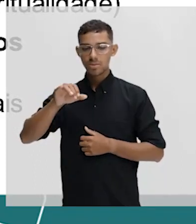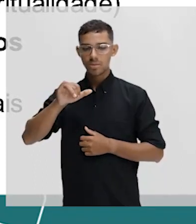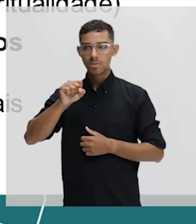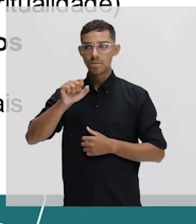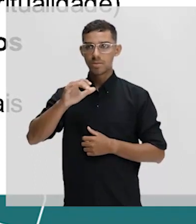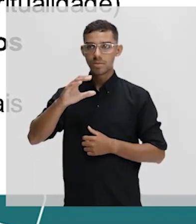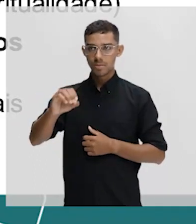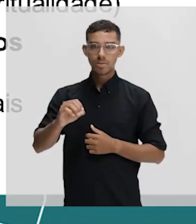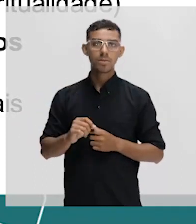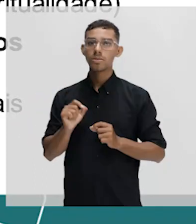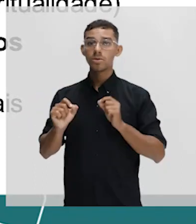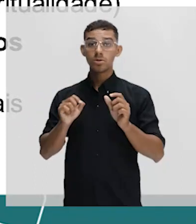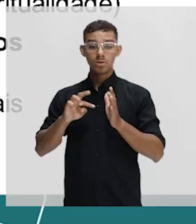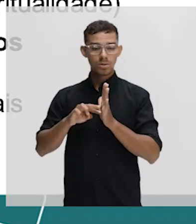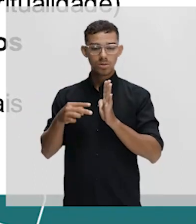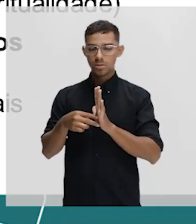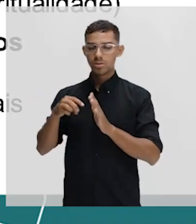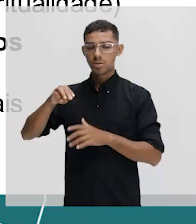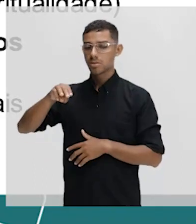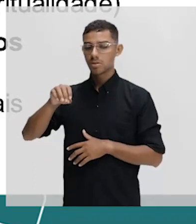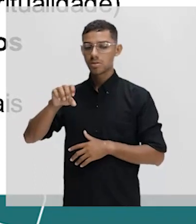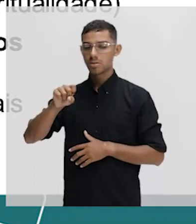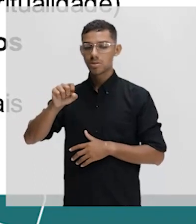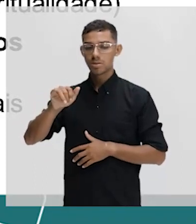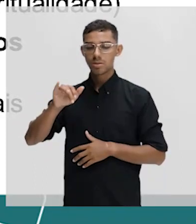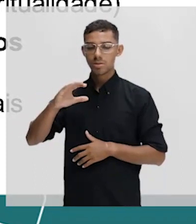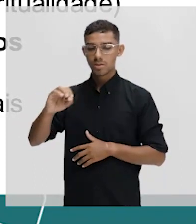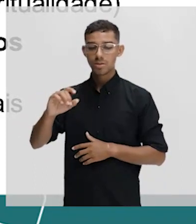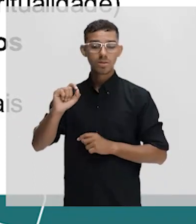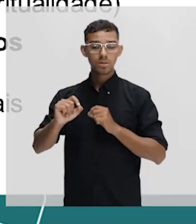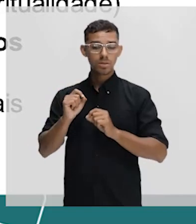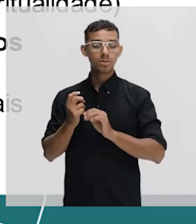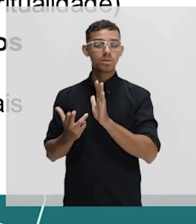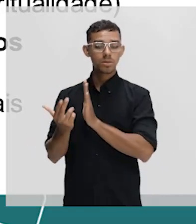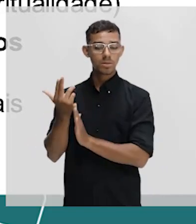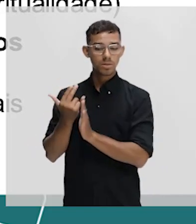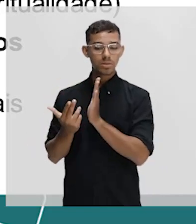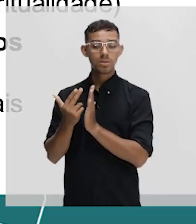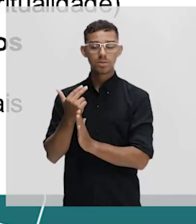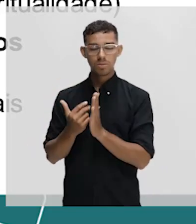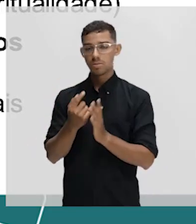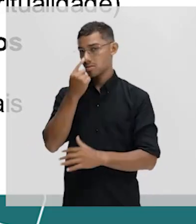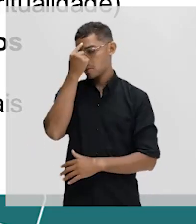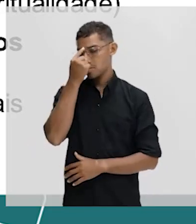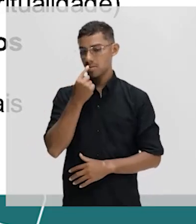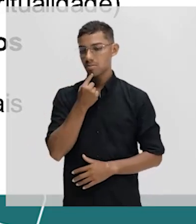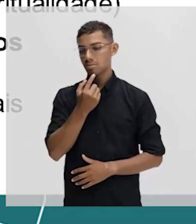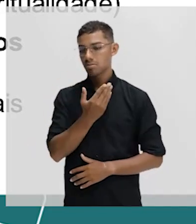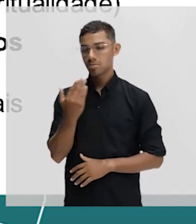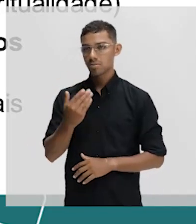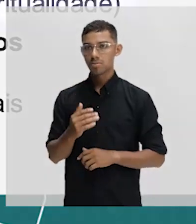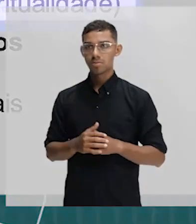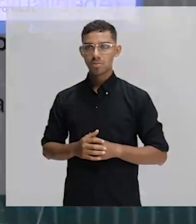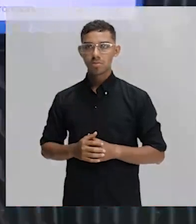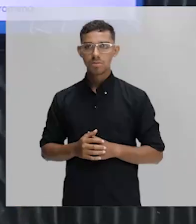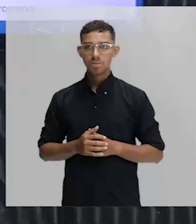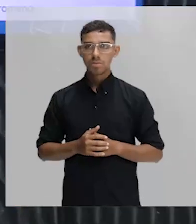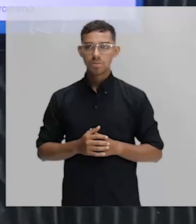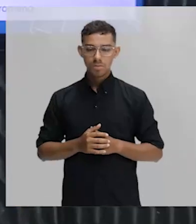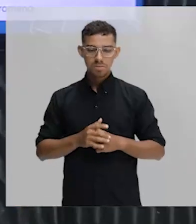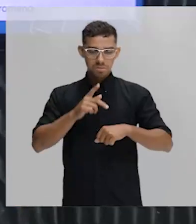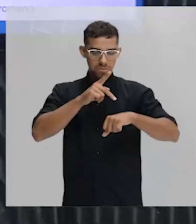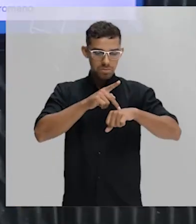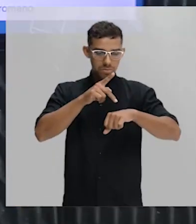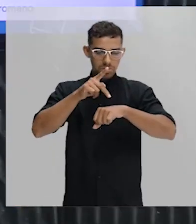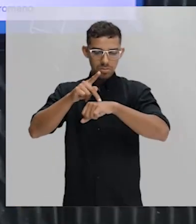mosaico. Professor, o que é um mosaico? O mosaico é justamente um desenho, uma imagem que é feita colocando uma pedrinha, outra pedrinha, outra